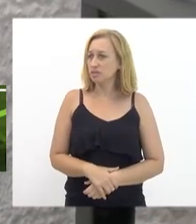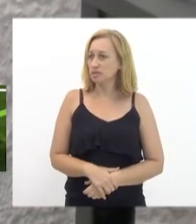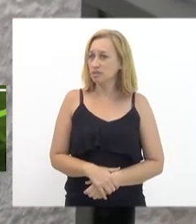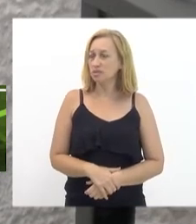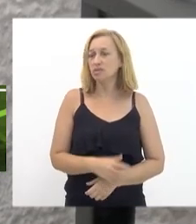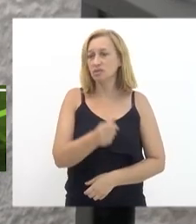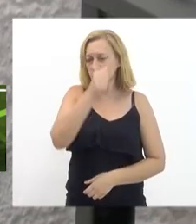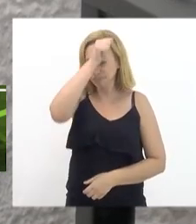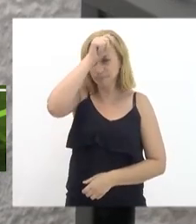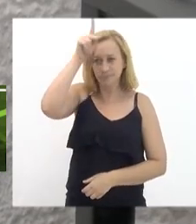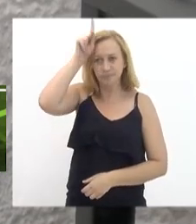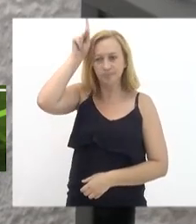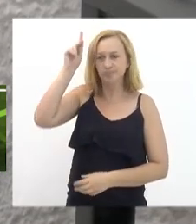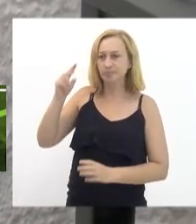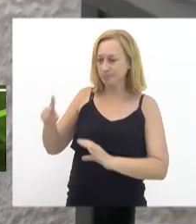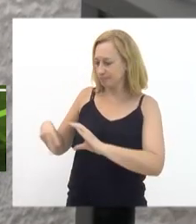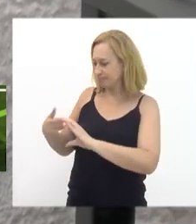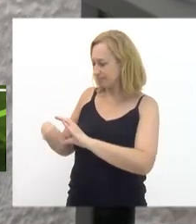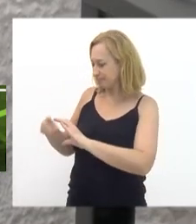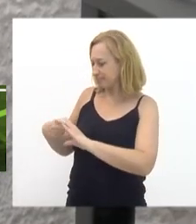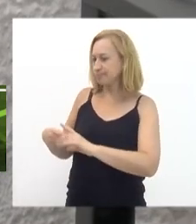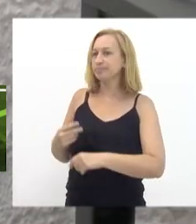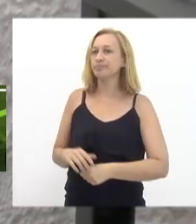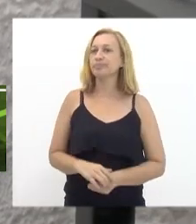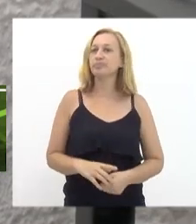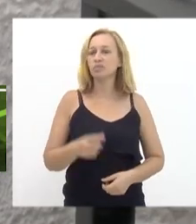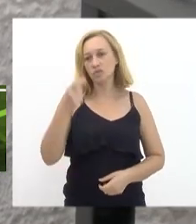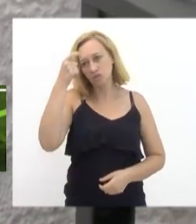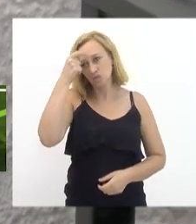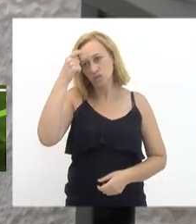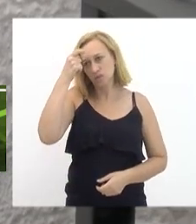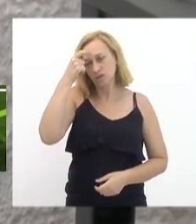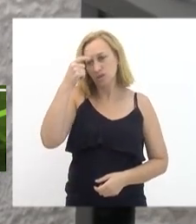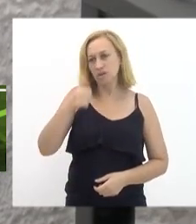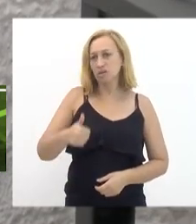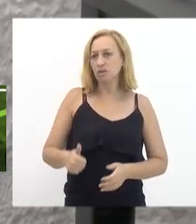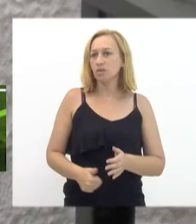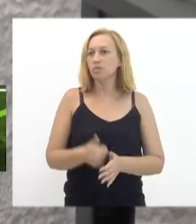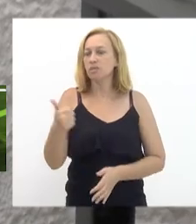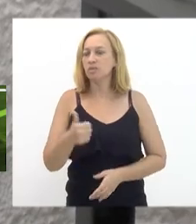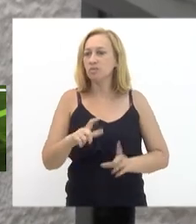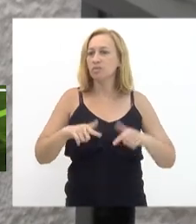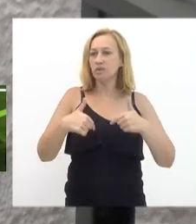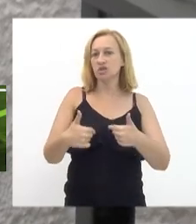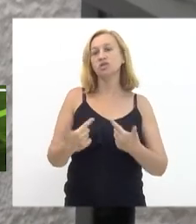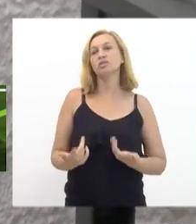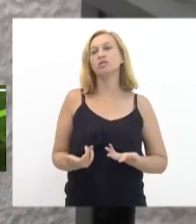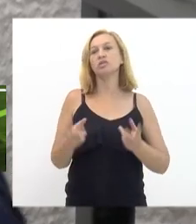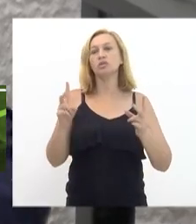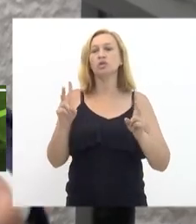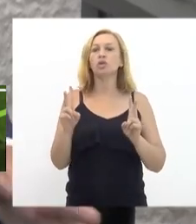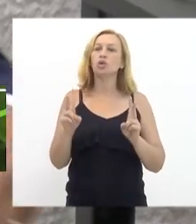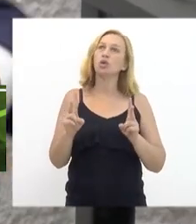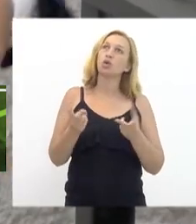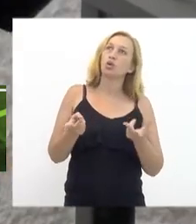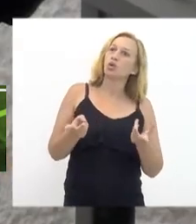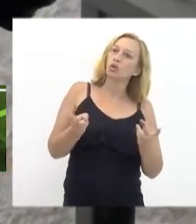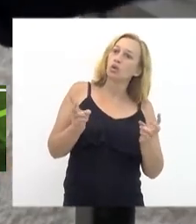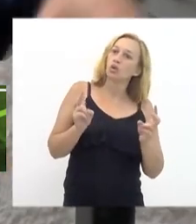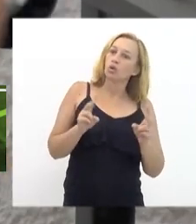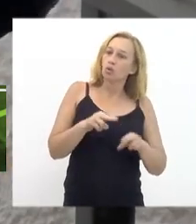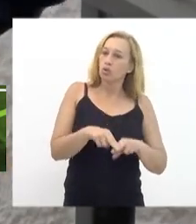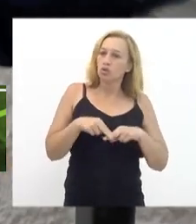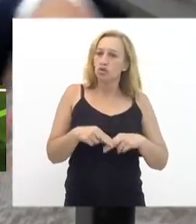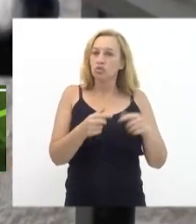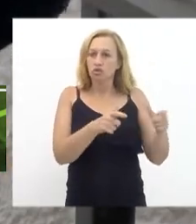prefeitos e as câmeras é tem como sentimento de serviços prioritários para a gente por questões físicas locais